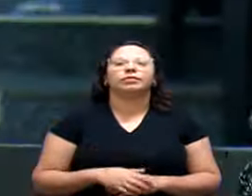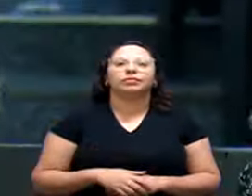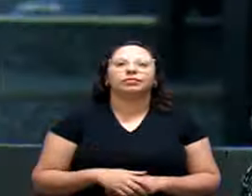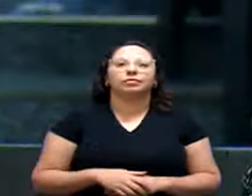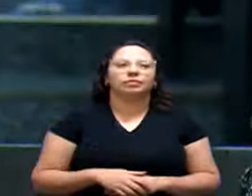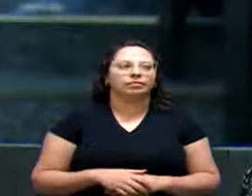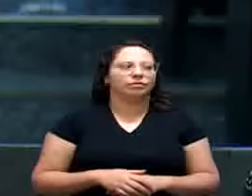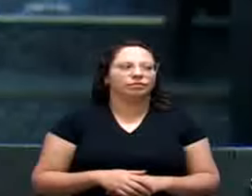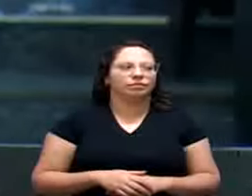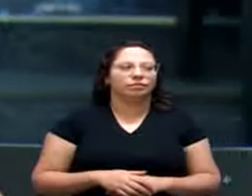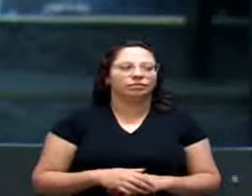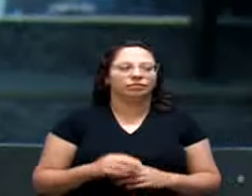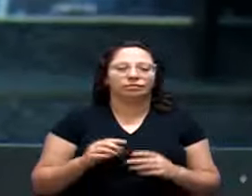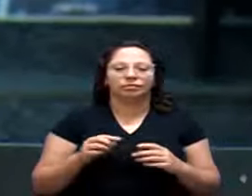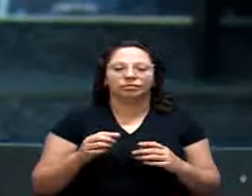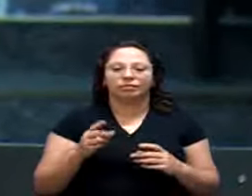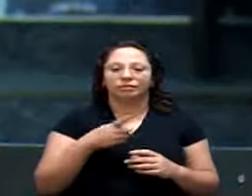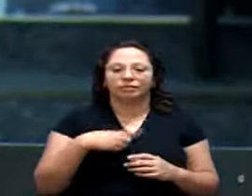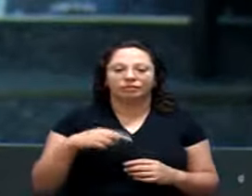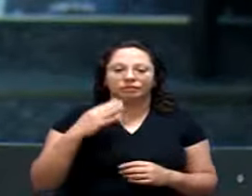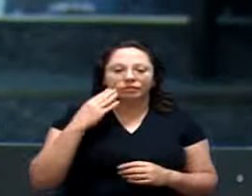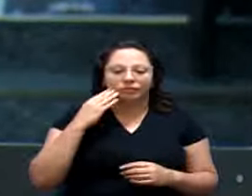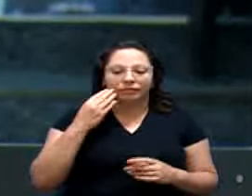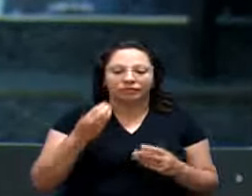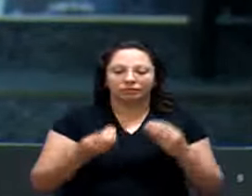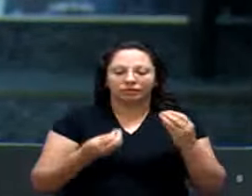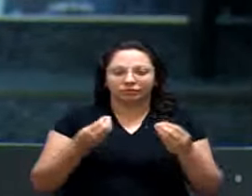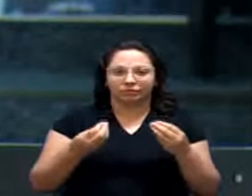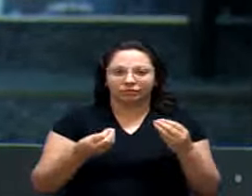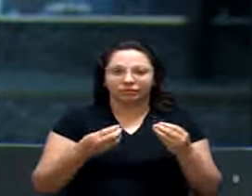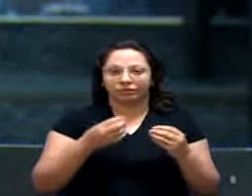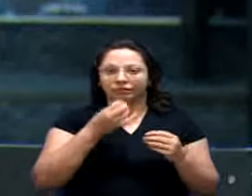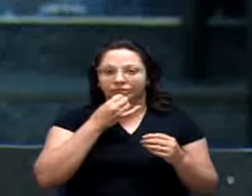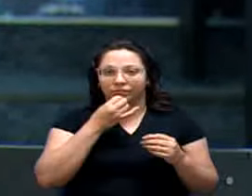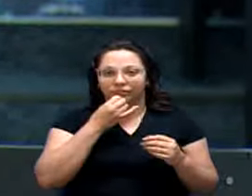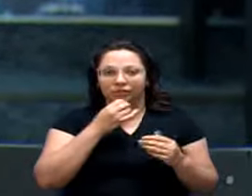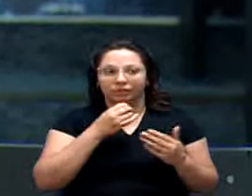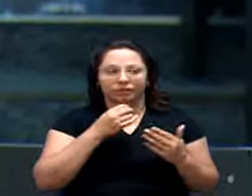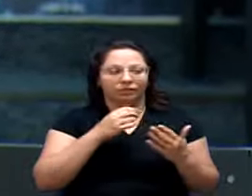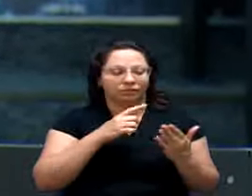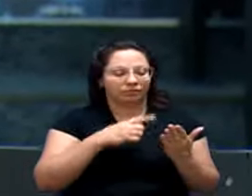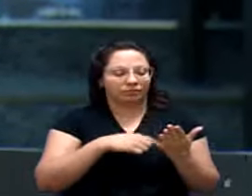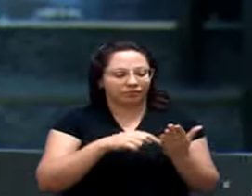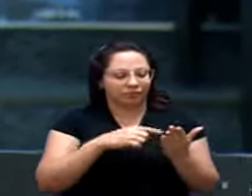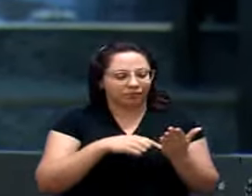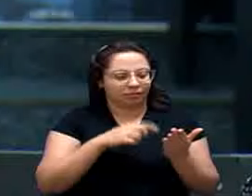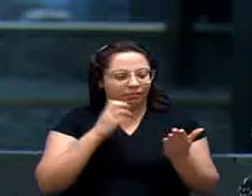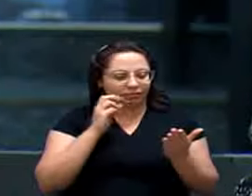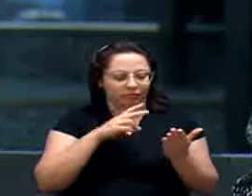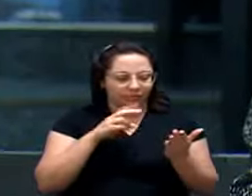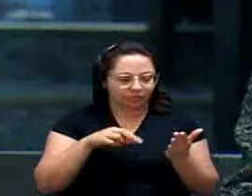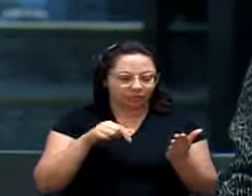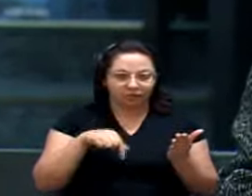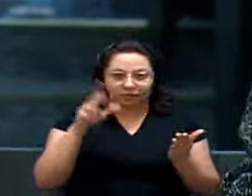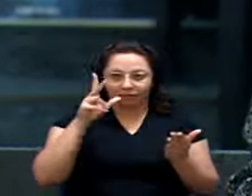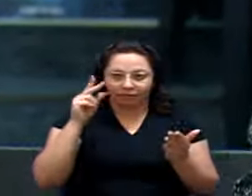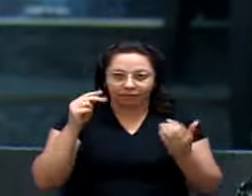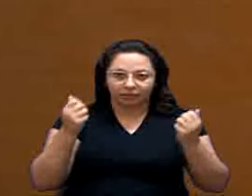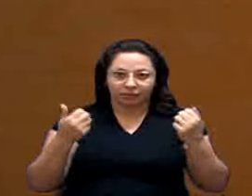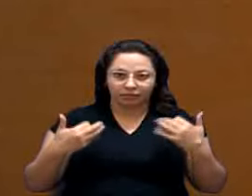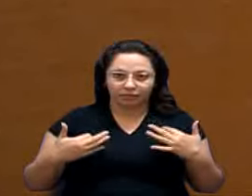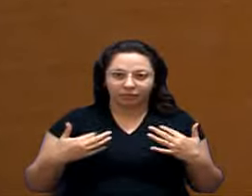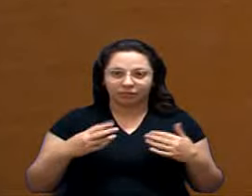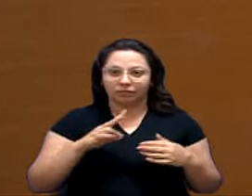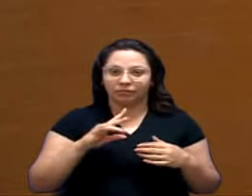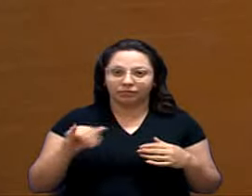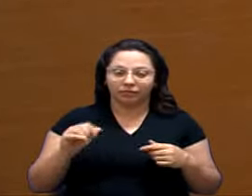da entender sendo que nas matérias a prefeitura ainda consta que vai fazer a Marginal